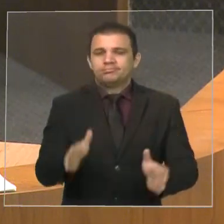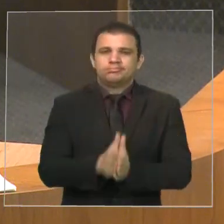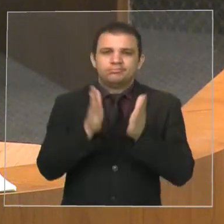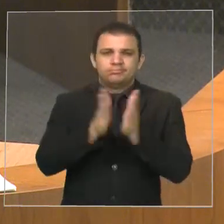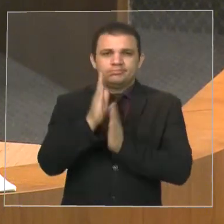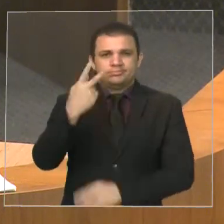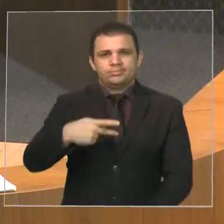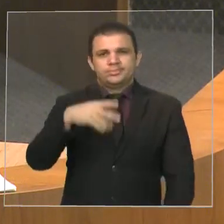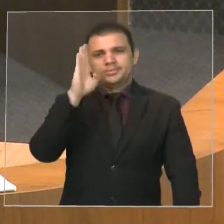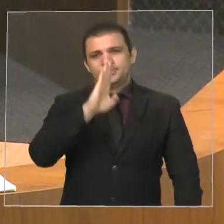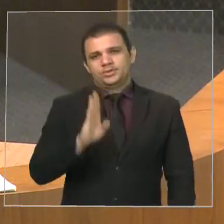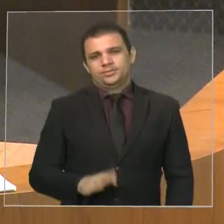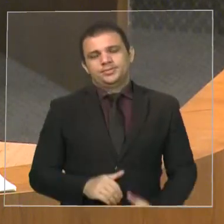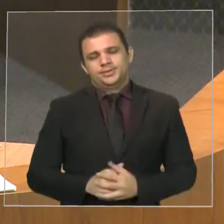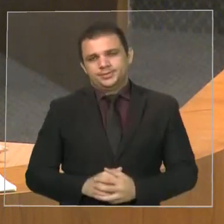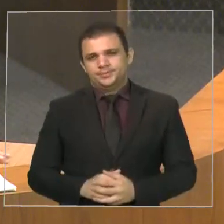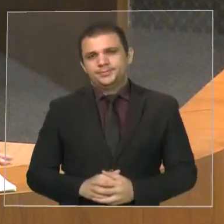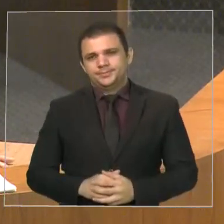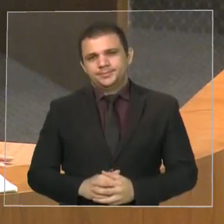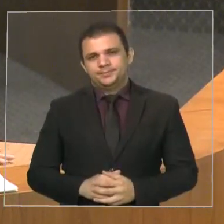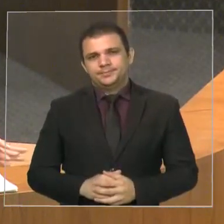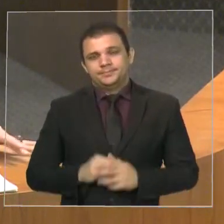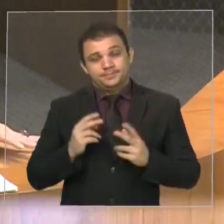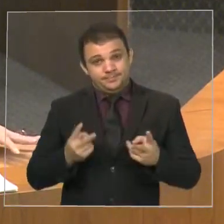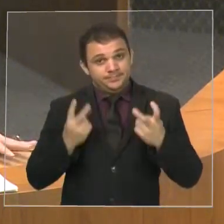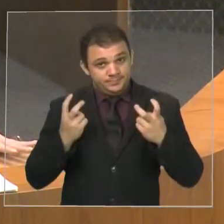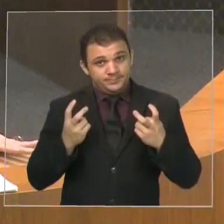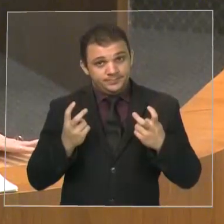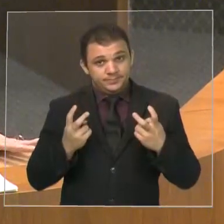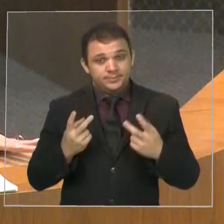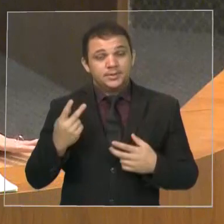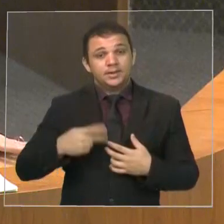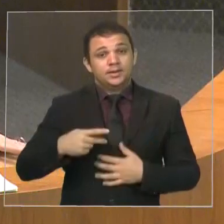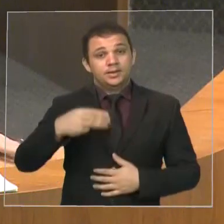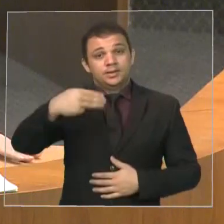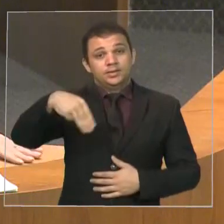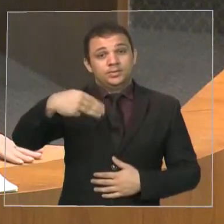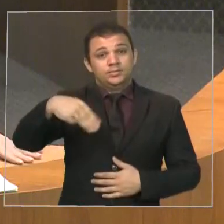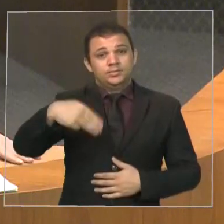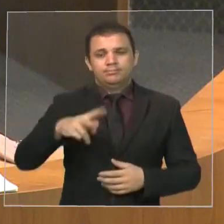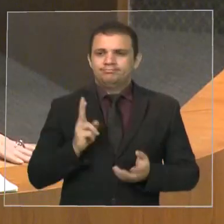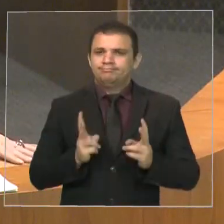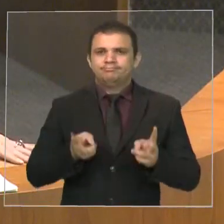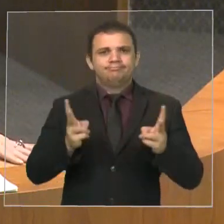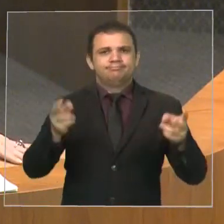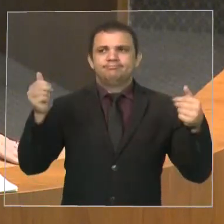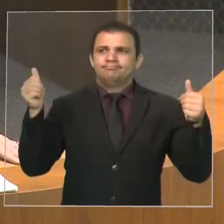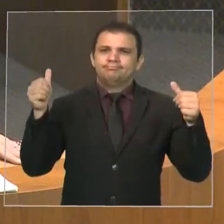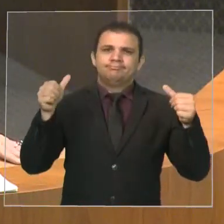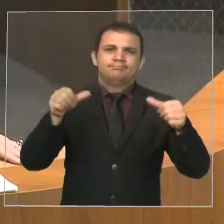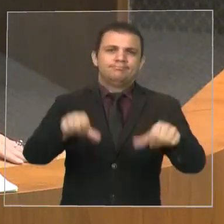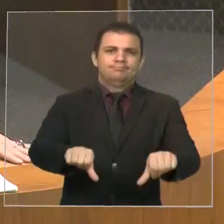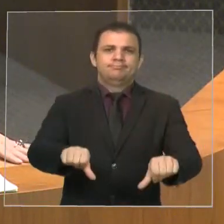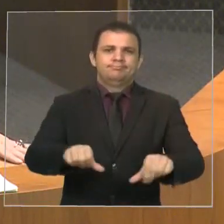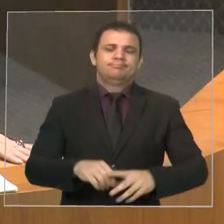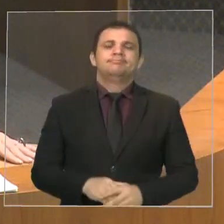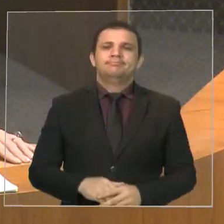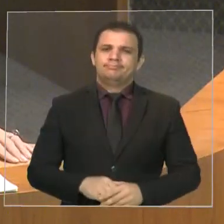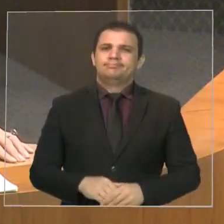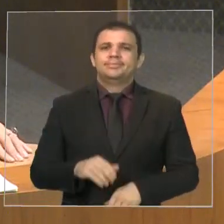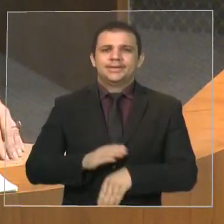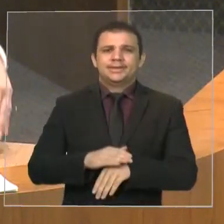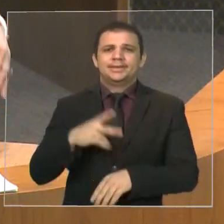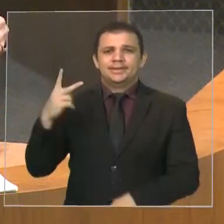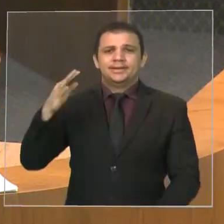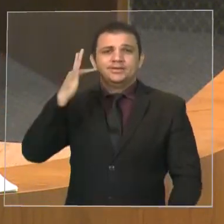Brasil. Pasmem, o Maranhão só piora, deputado Adriano, tanto que ele falou da pobreza, tanto